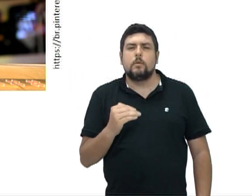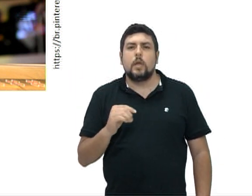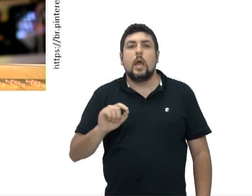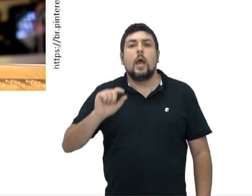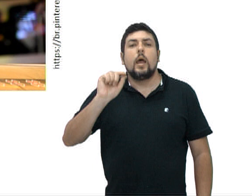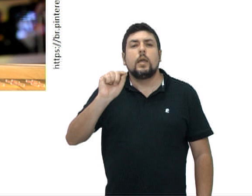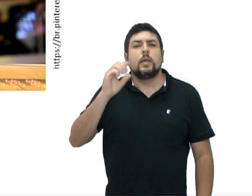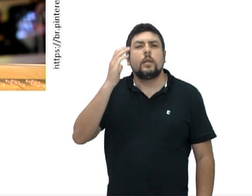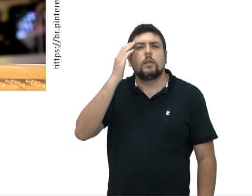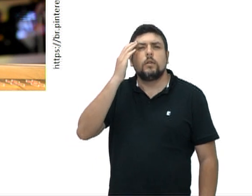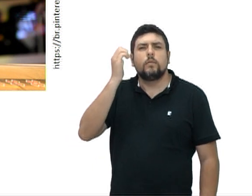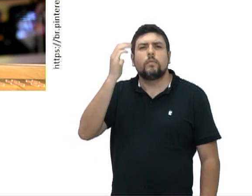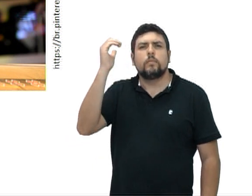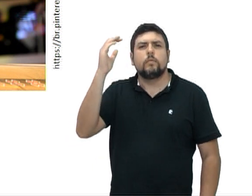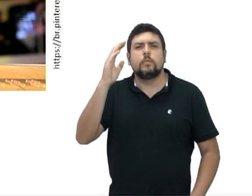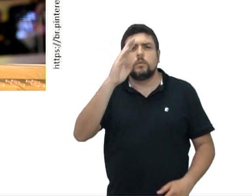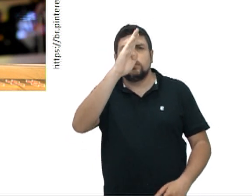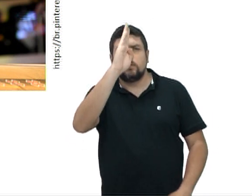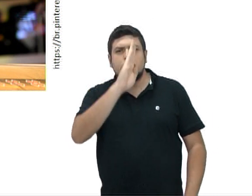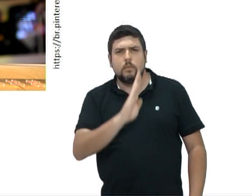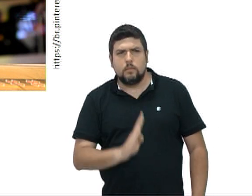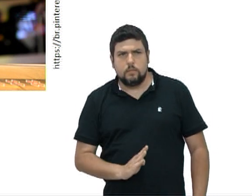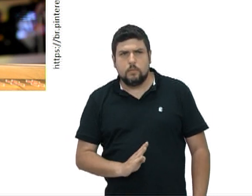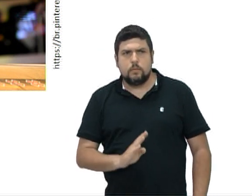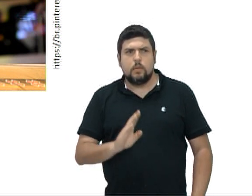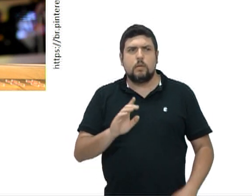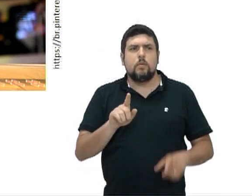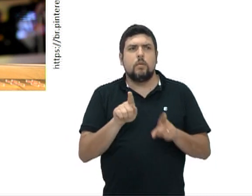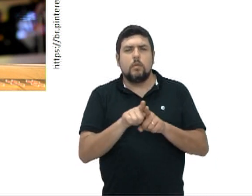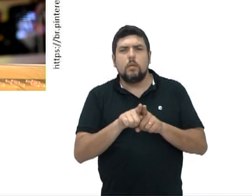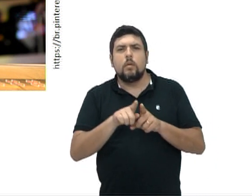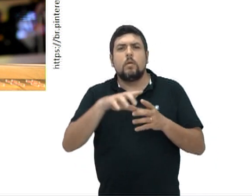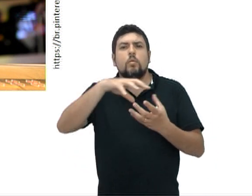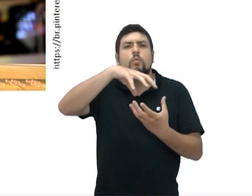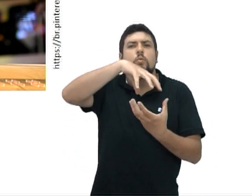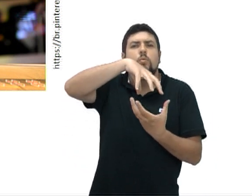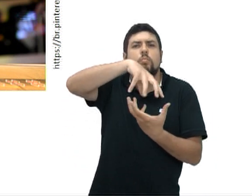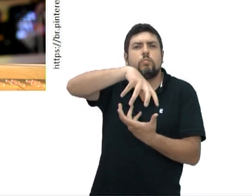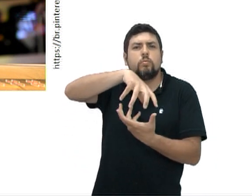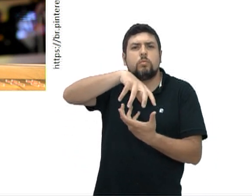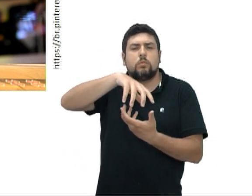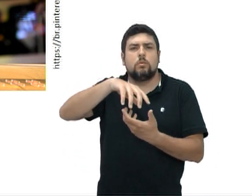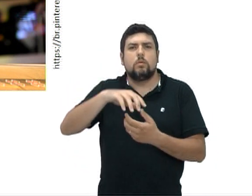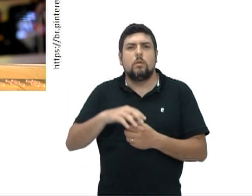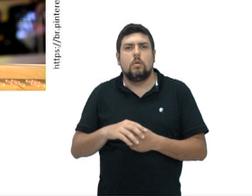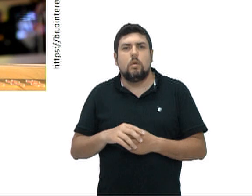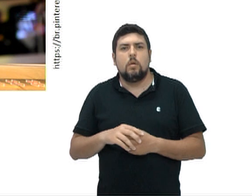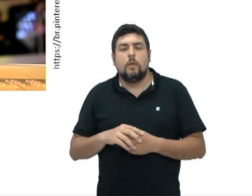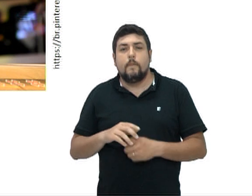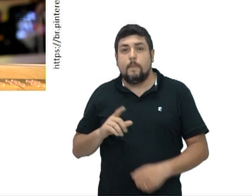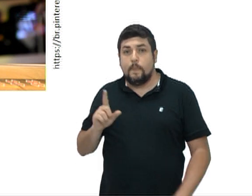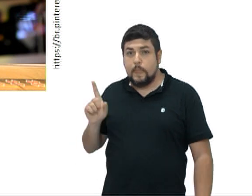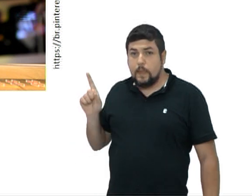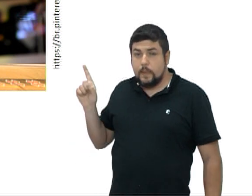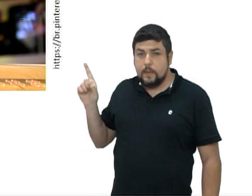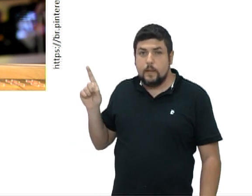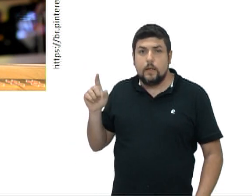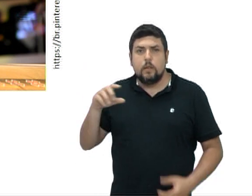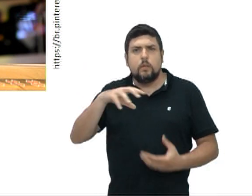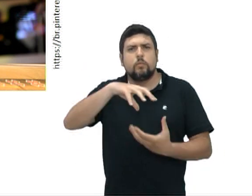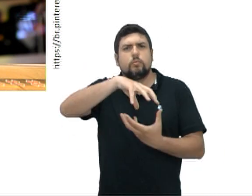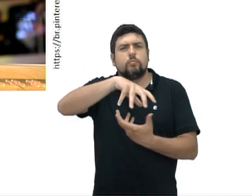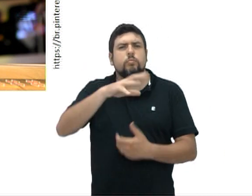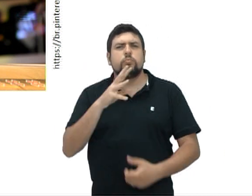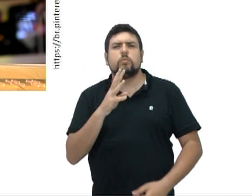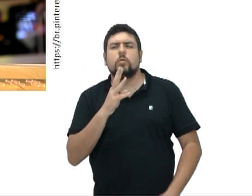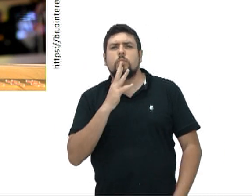Bob Burnquist, que é esse rapaz aqui, considerado um dos maiores skatistas, não só brasileiro, mas um dos maiores skatistas mundiais, um dos